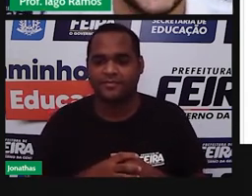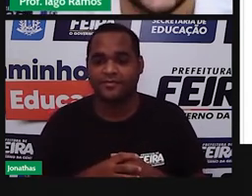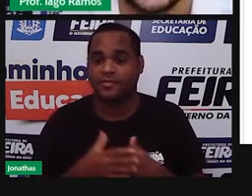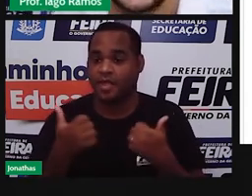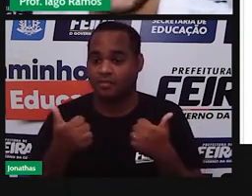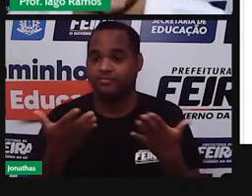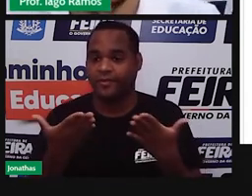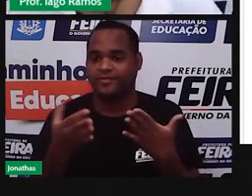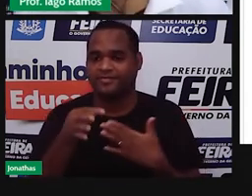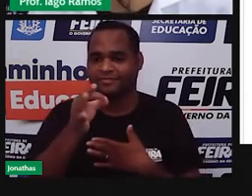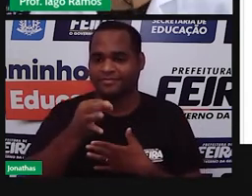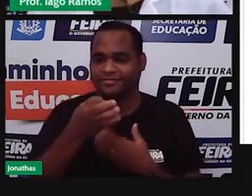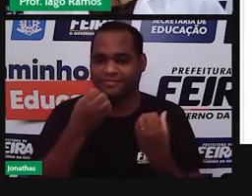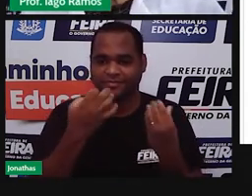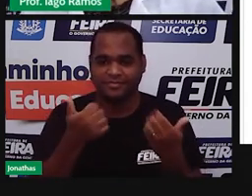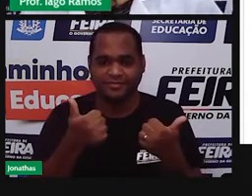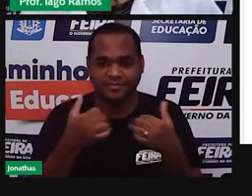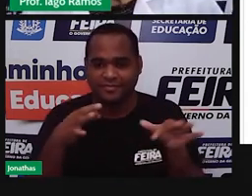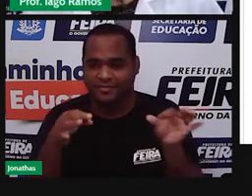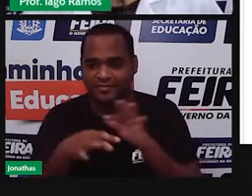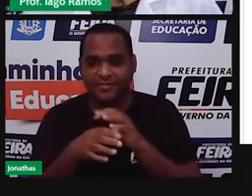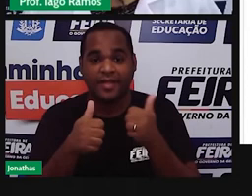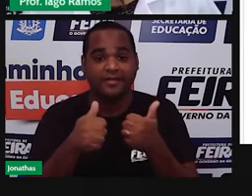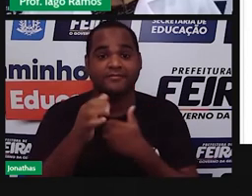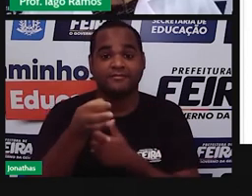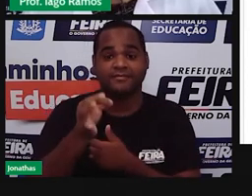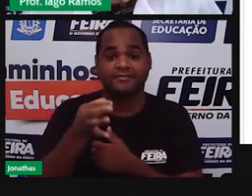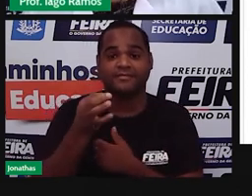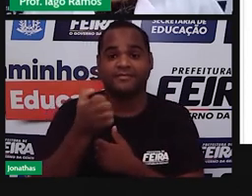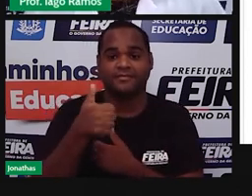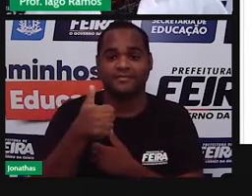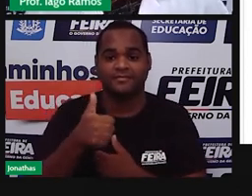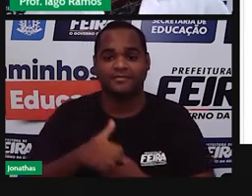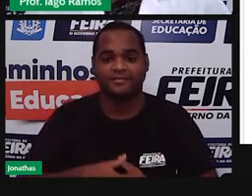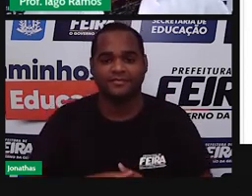Agora tá certinho. Prontinho. Certo?